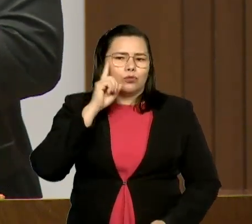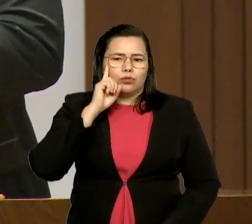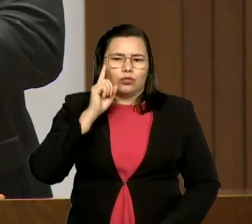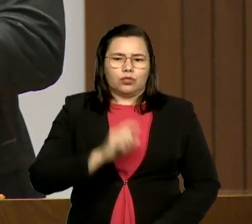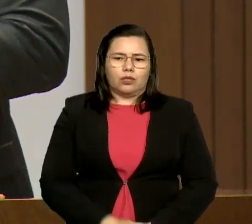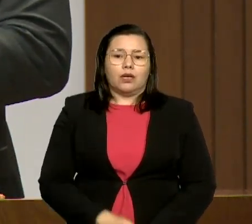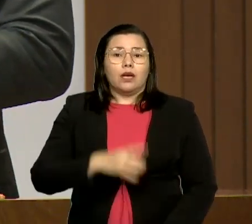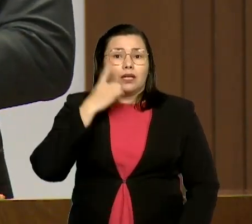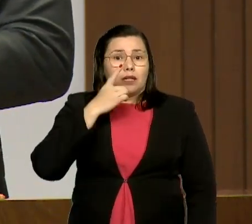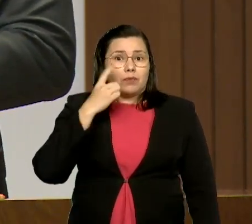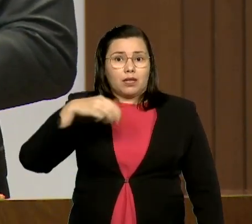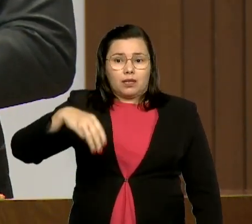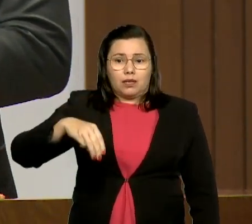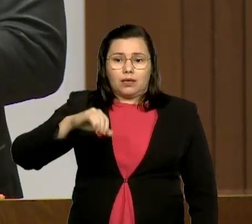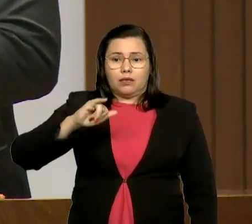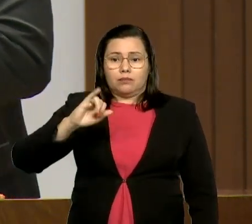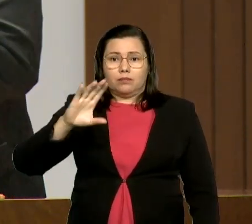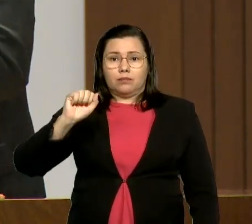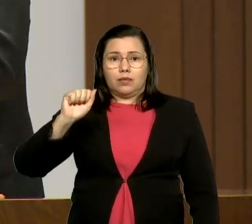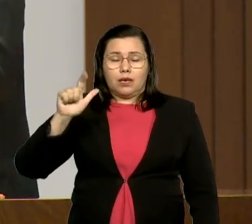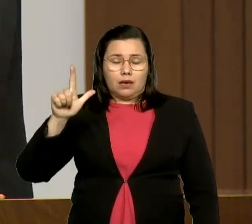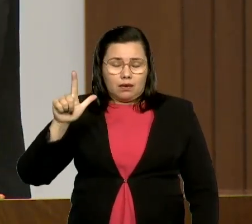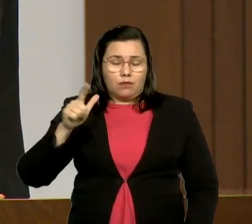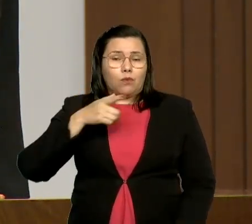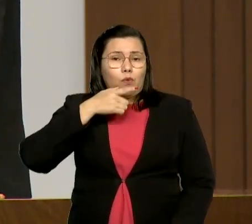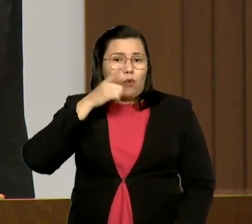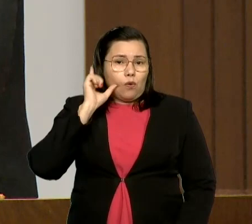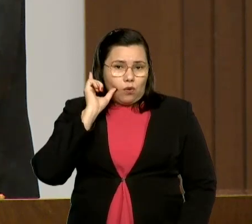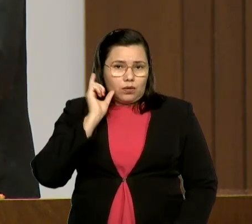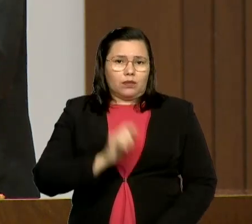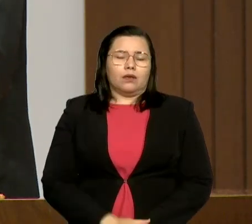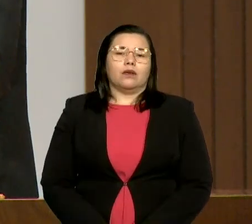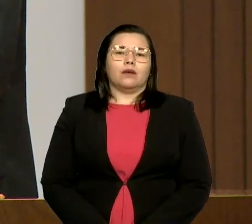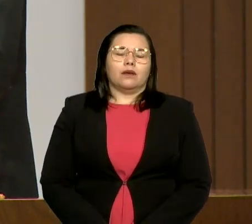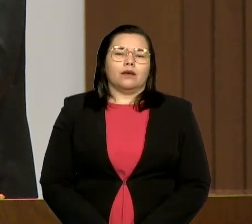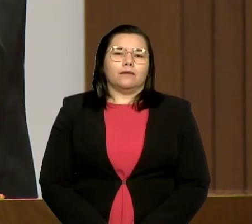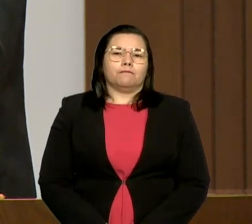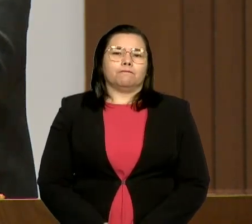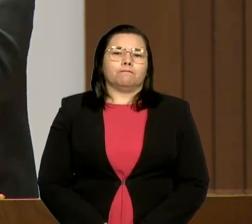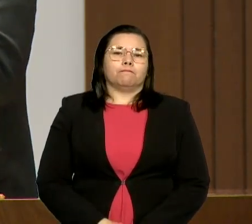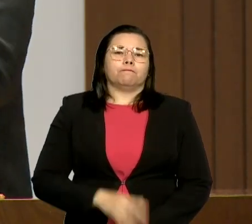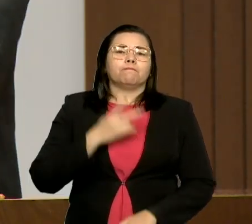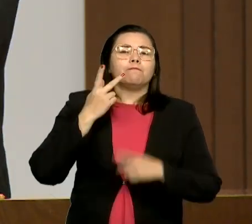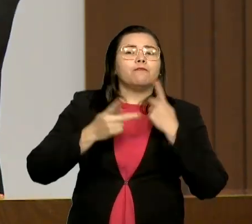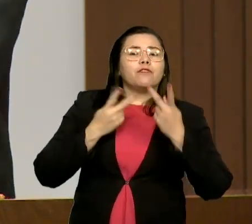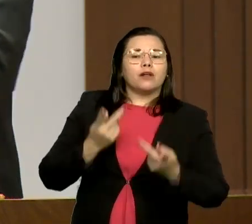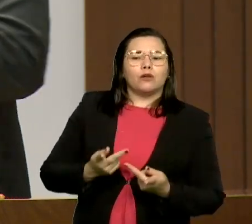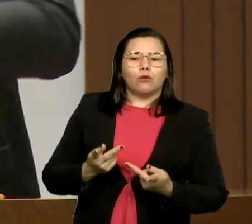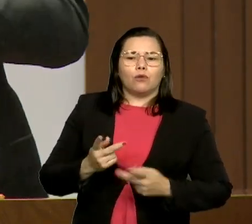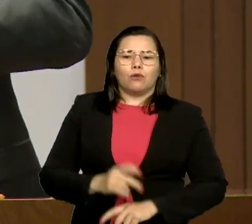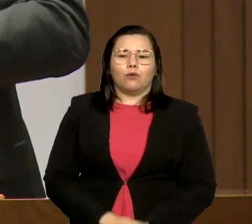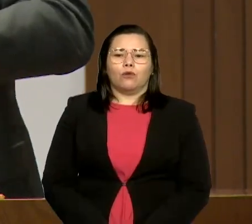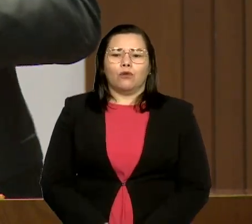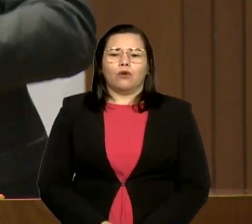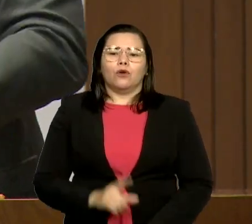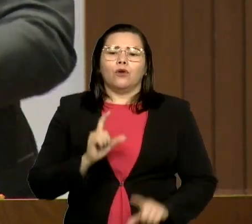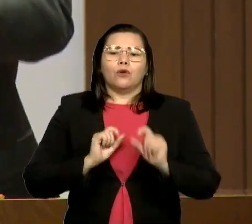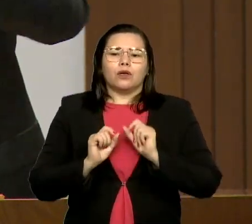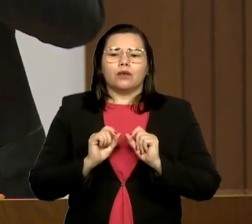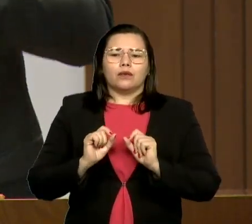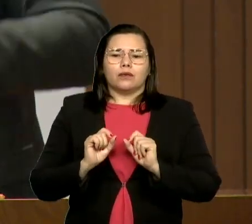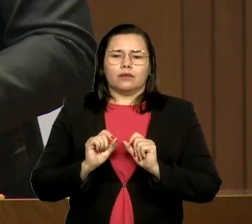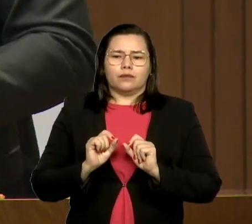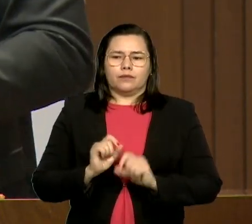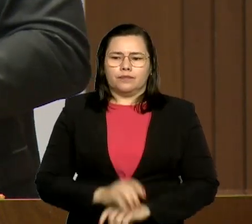Micael ontem pegou e fez ali da poltrona dela, do assento dela, uma ponderação no sentido do que